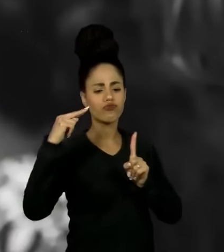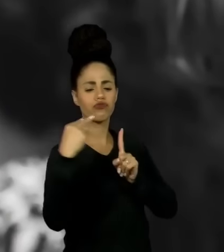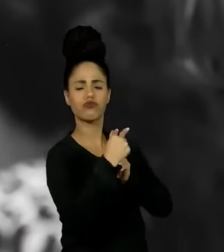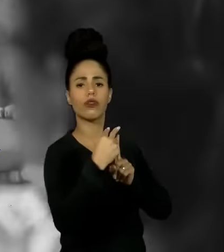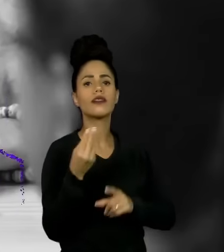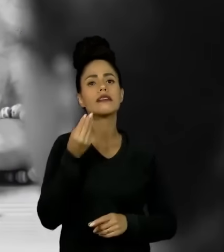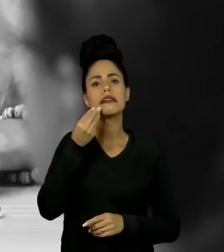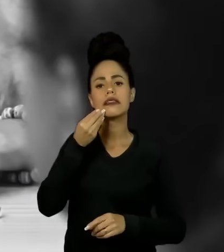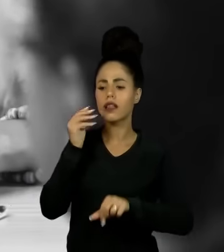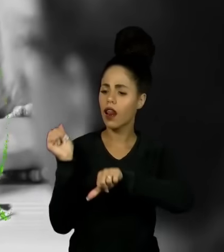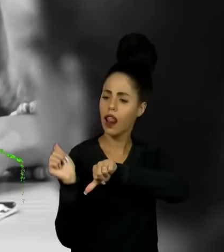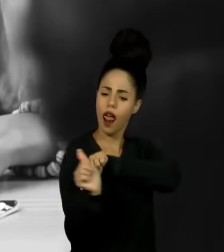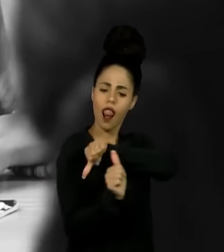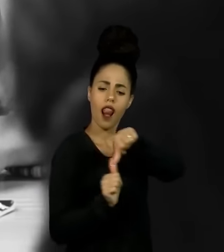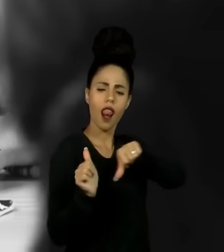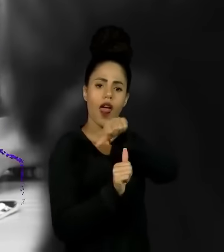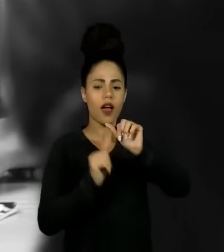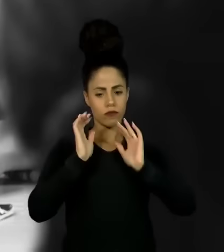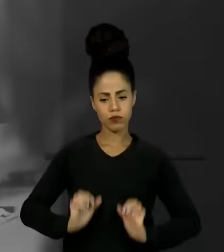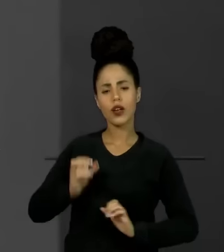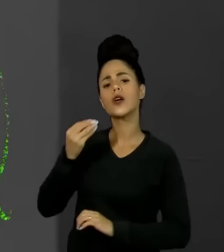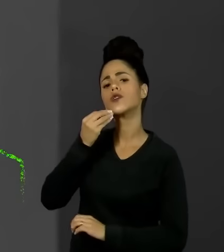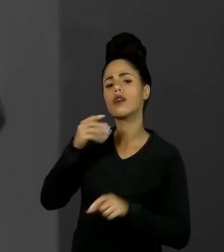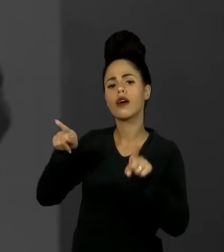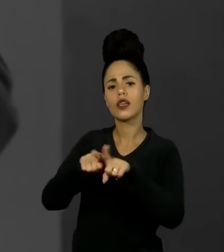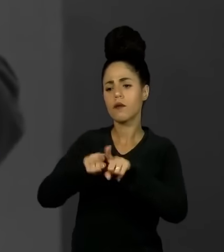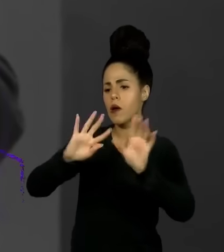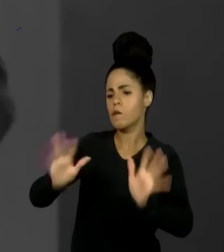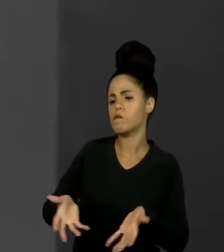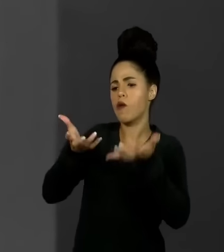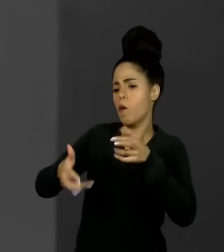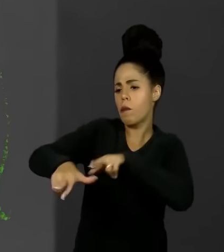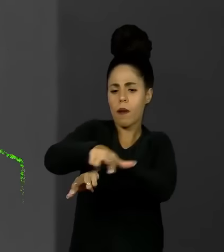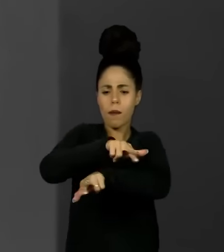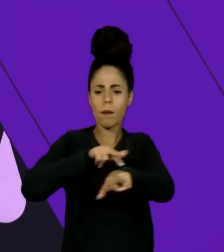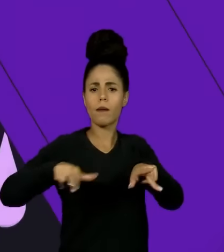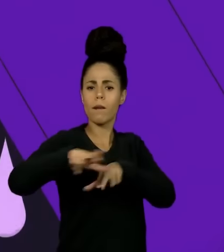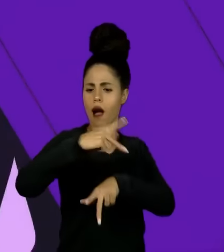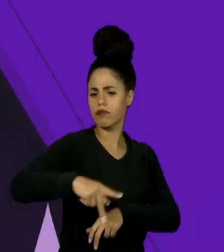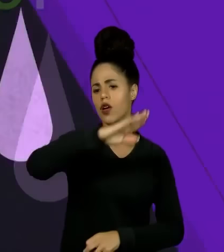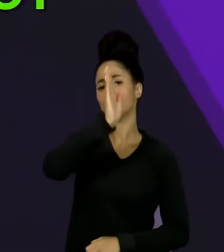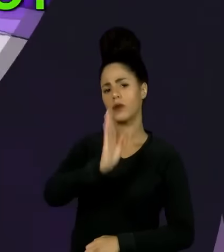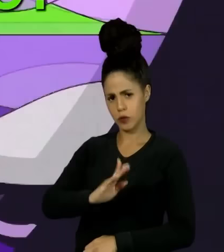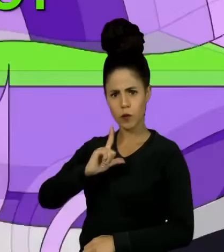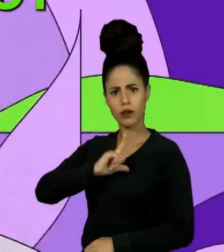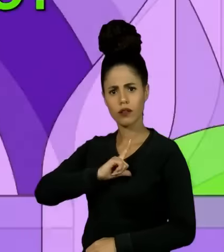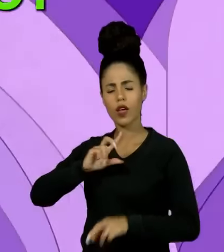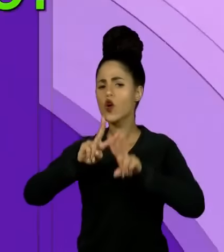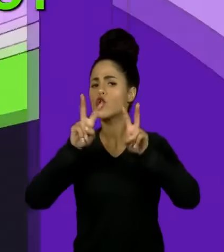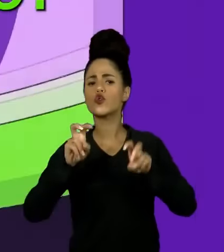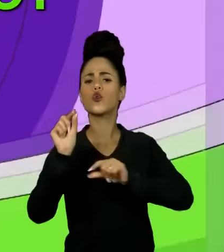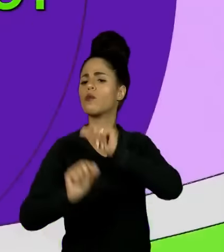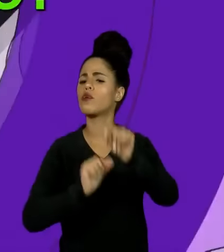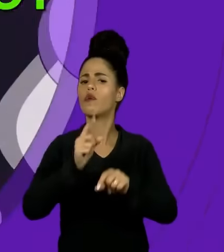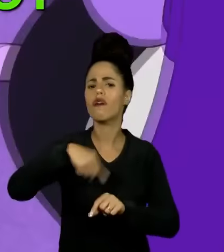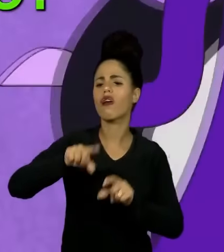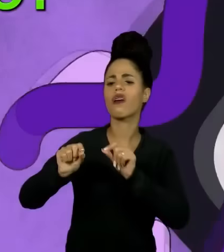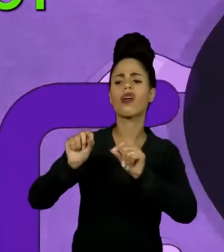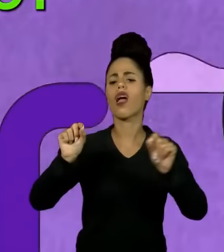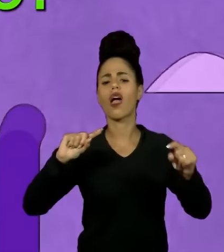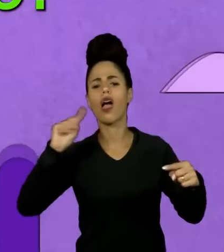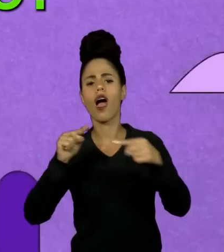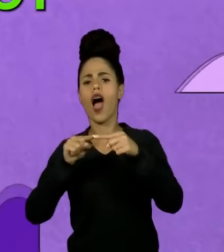decolonial, transdisciplinar e ético e enaltece a diversidade brasileira. Sobre o que ou a quem